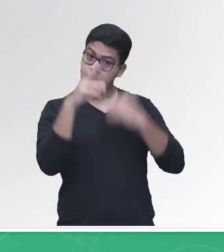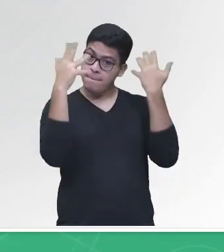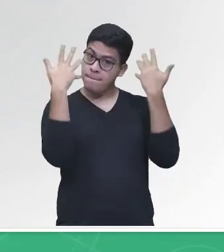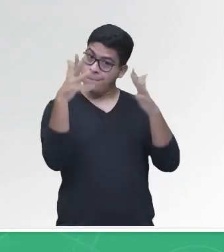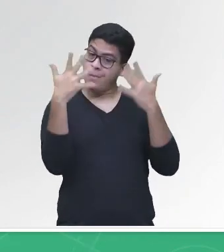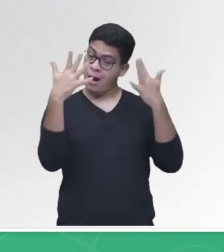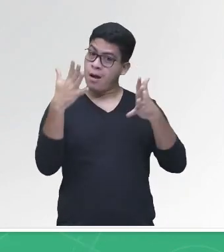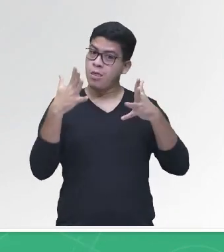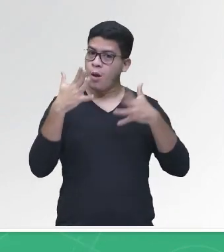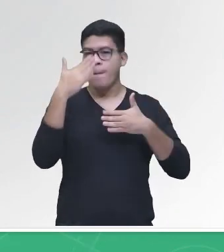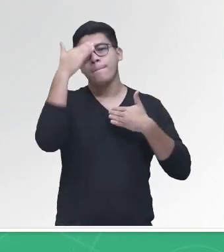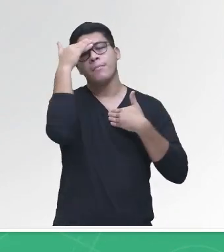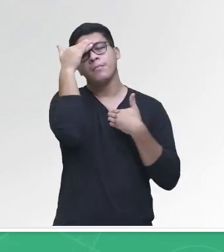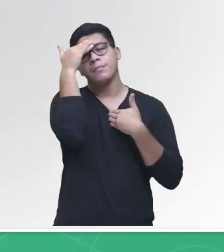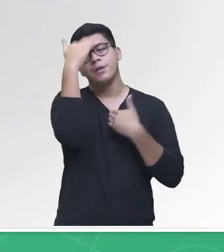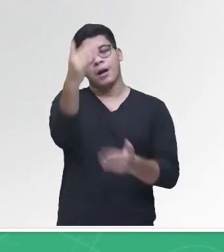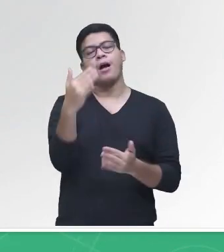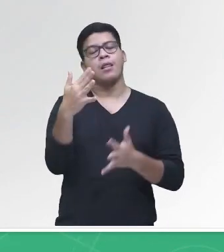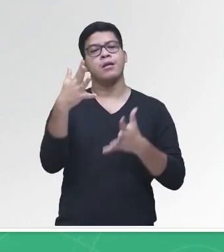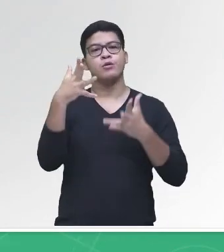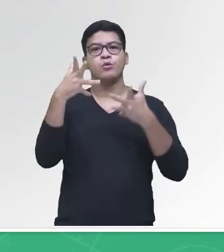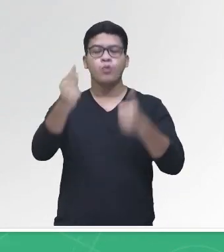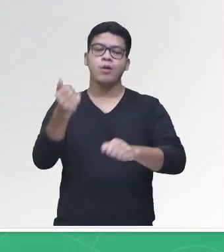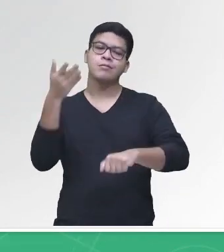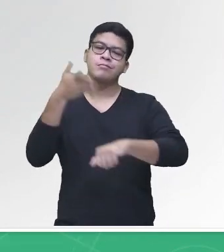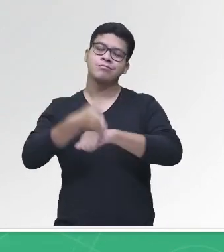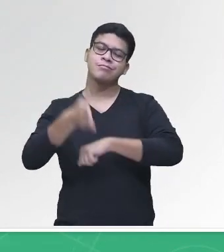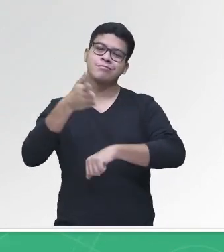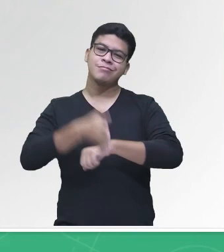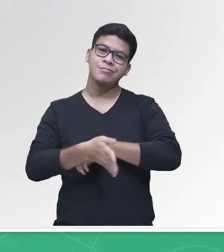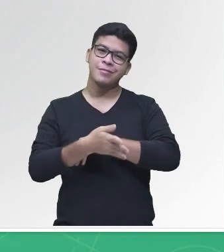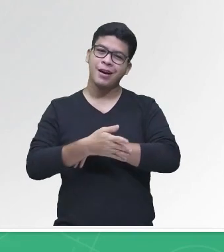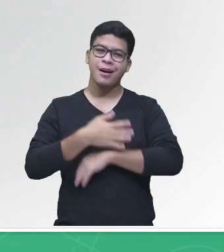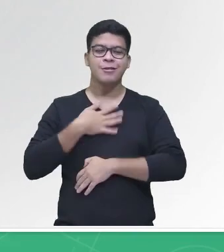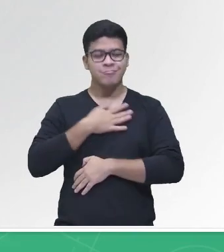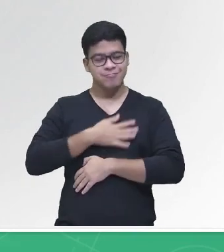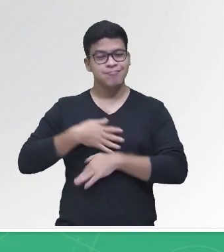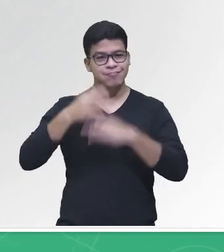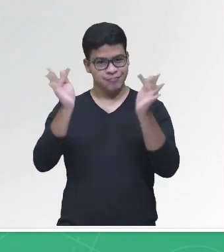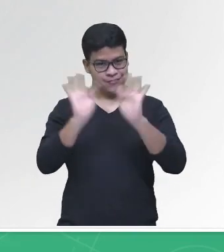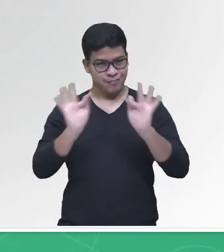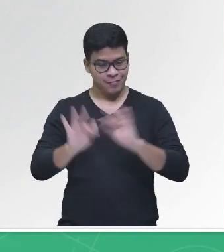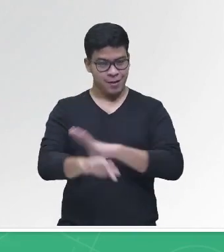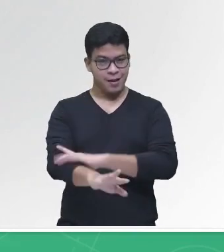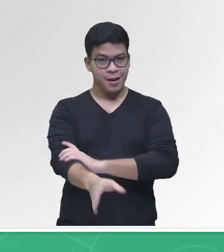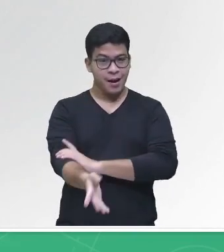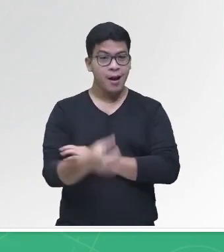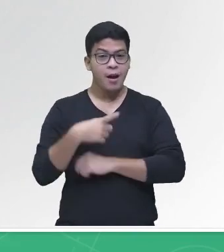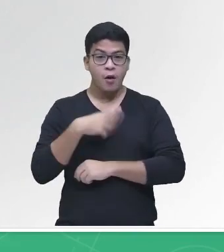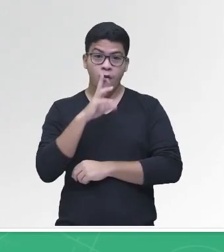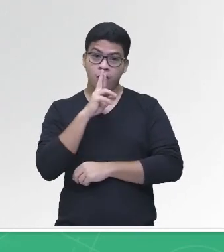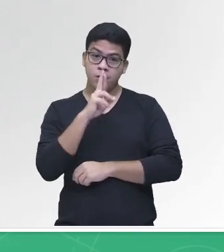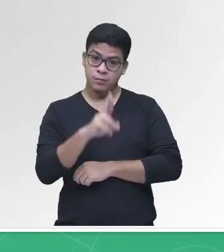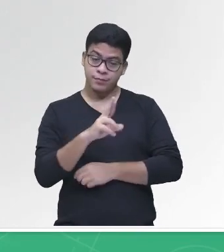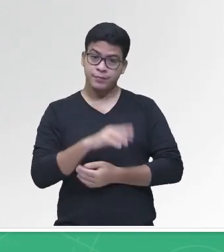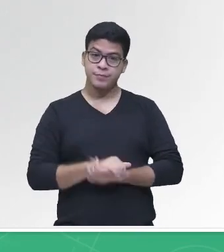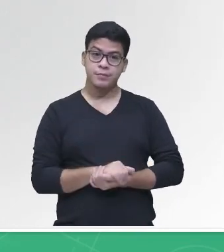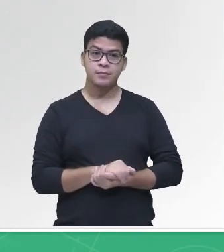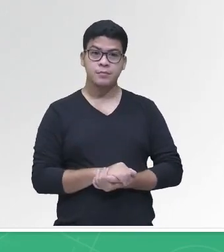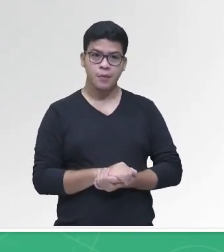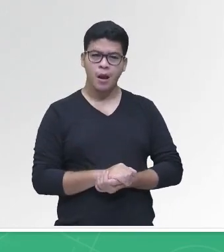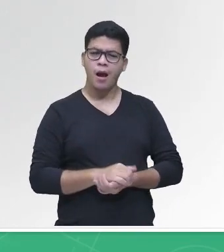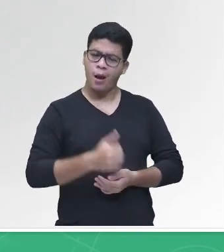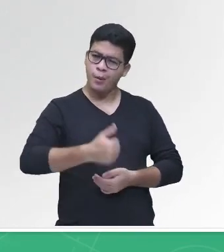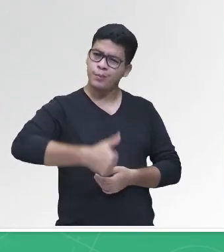a todos que participaram, viu? Estou muito feliz com vocês. Vamos agora com as nossas respostas. A